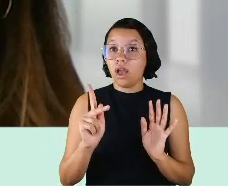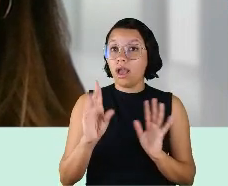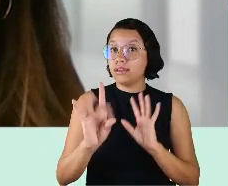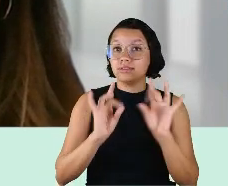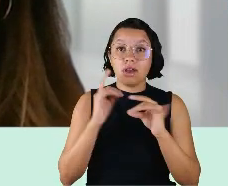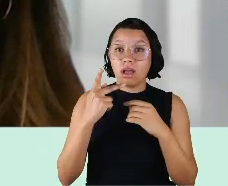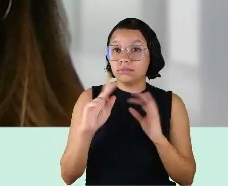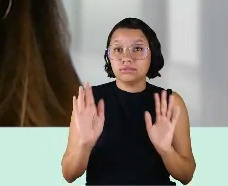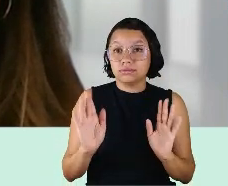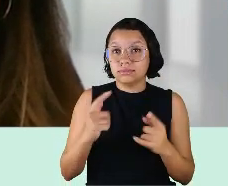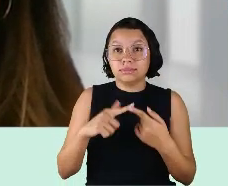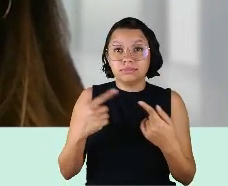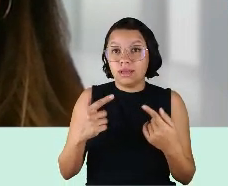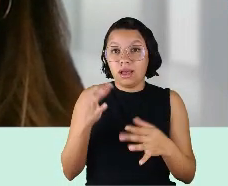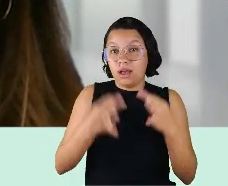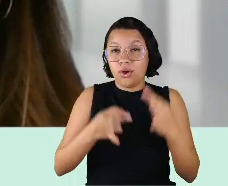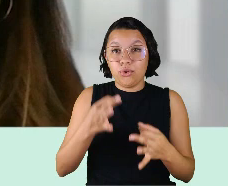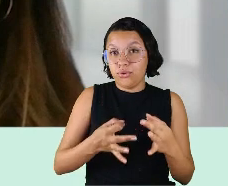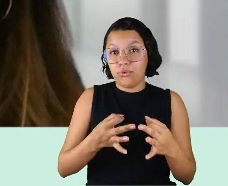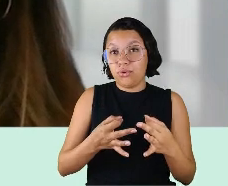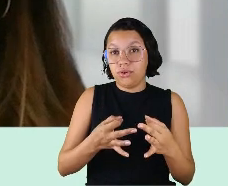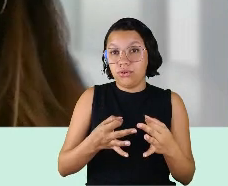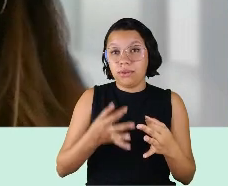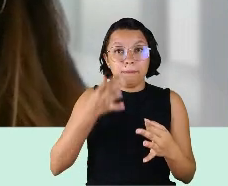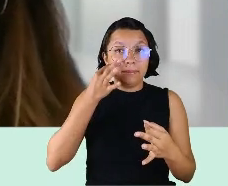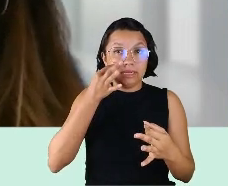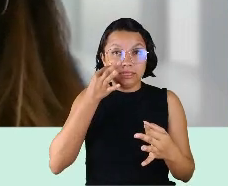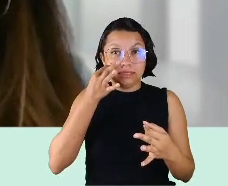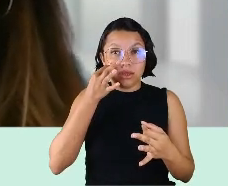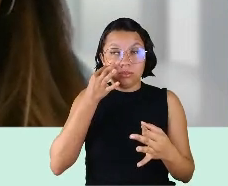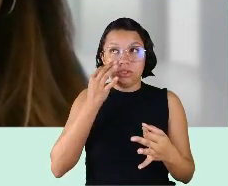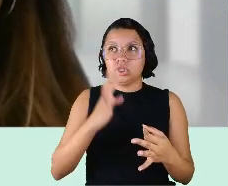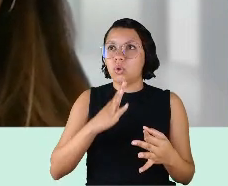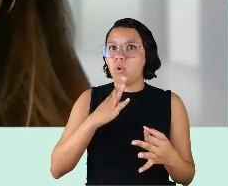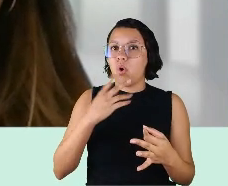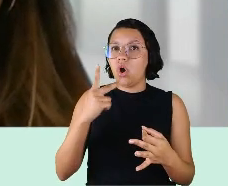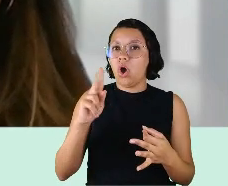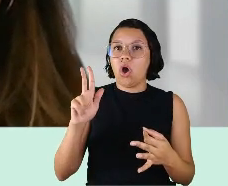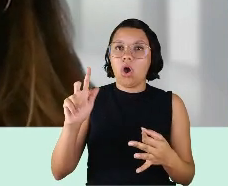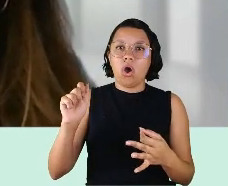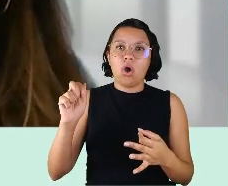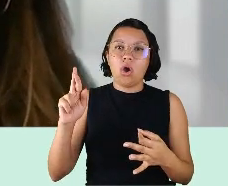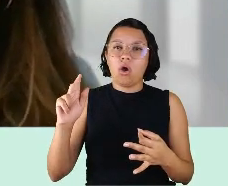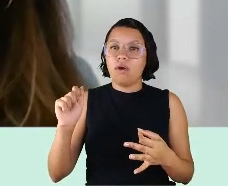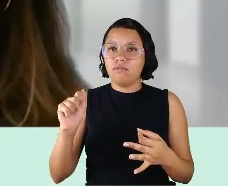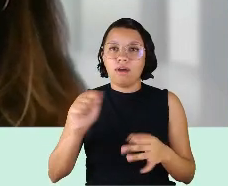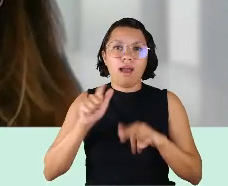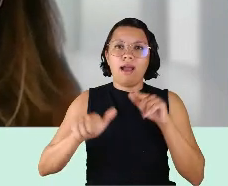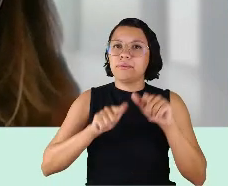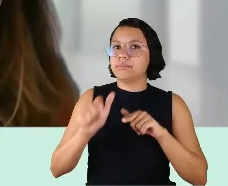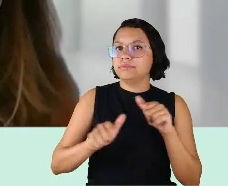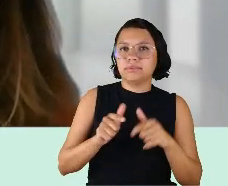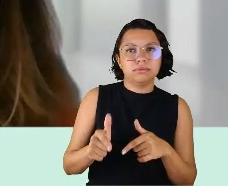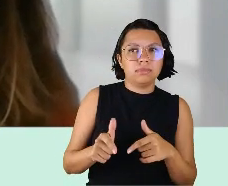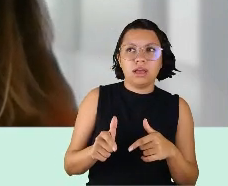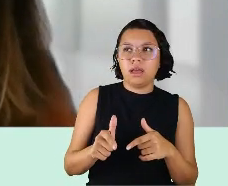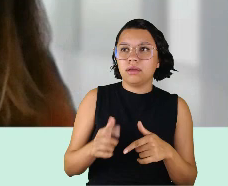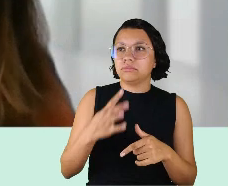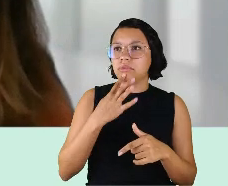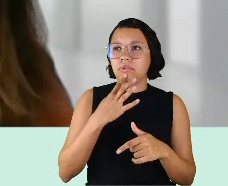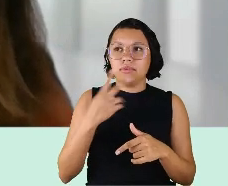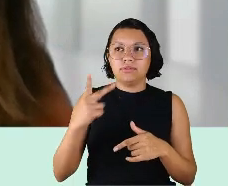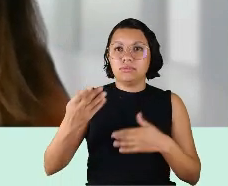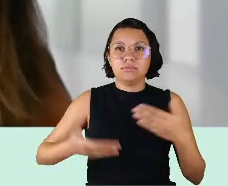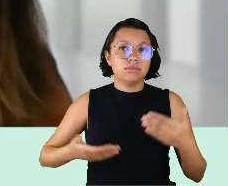São escolhas. Mas um juiz que presencialmente não conhece sua vara, não conhece o trabalho, não conhece